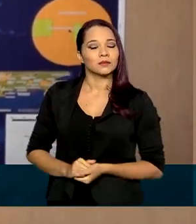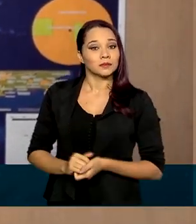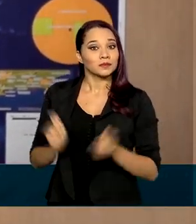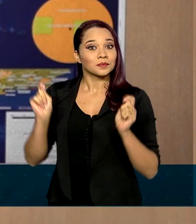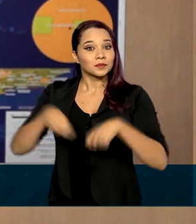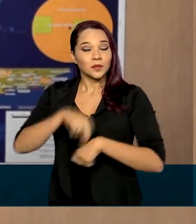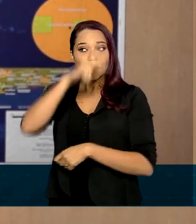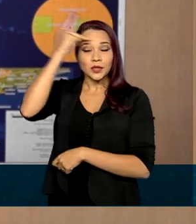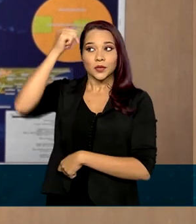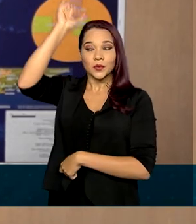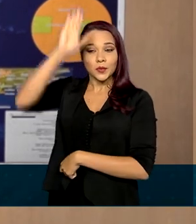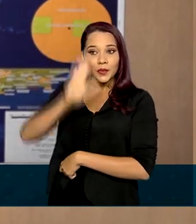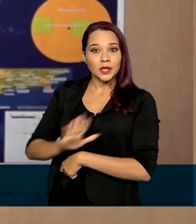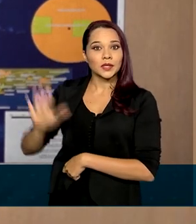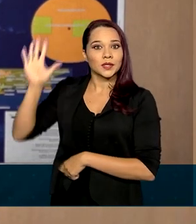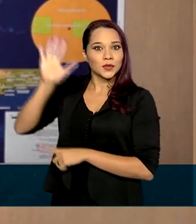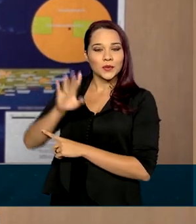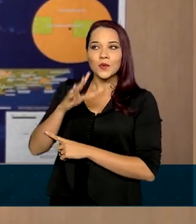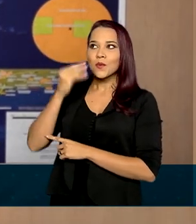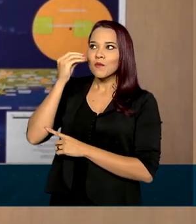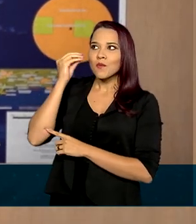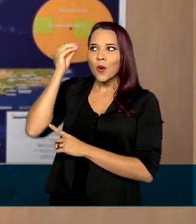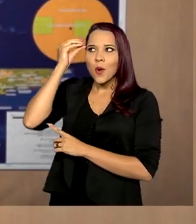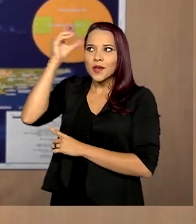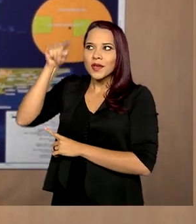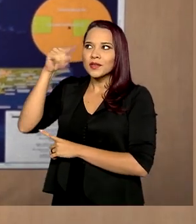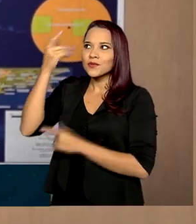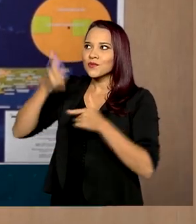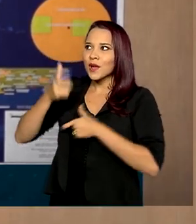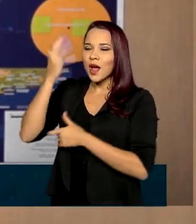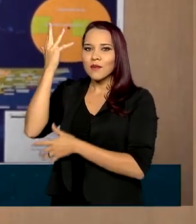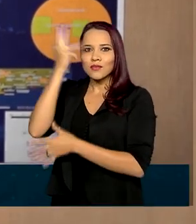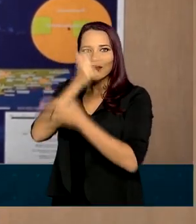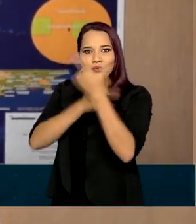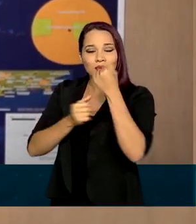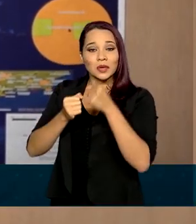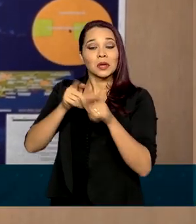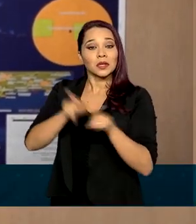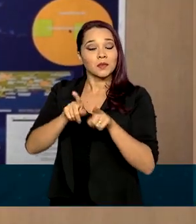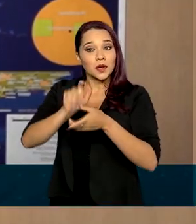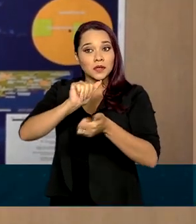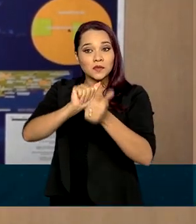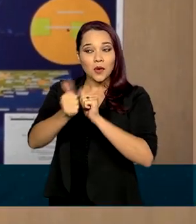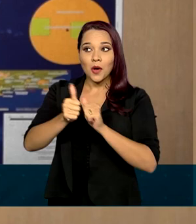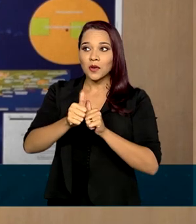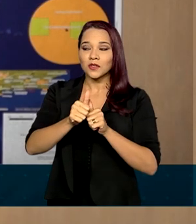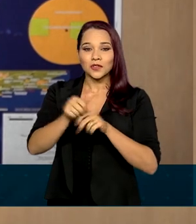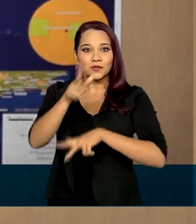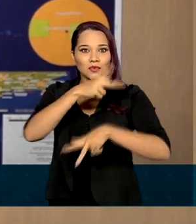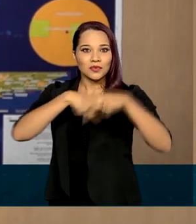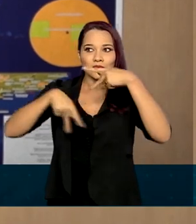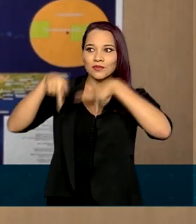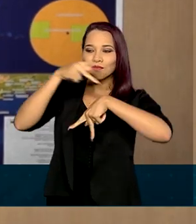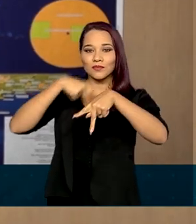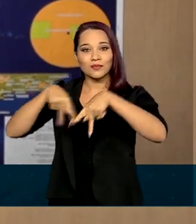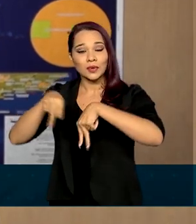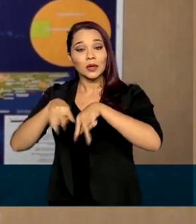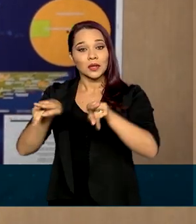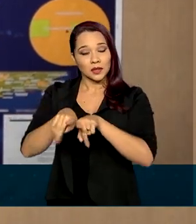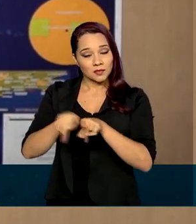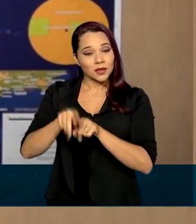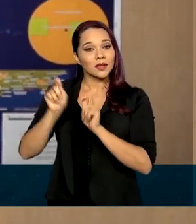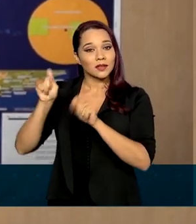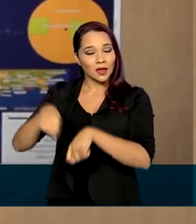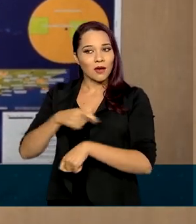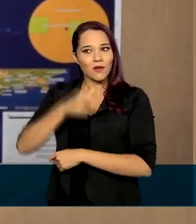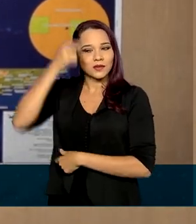permitindo que os brasileiros conheçam essas belezas naturais, pratiquem esportes ao ar livre e também geram